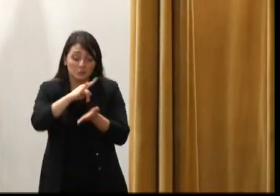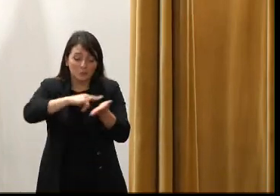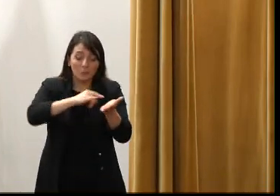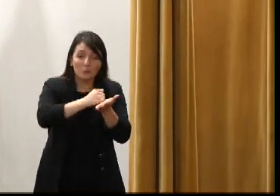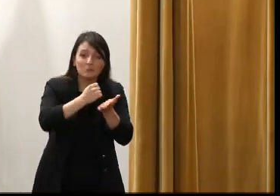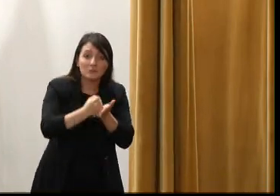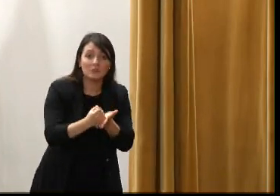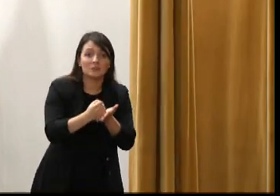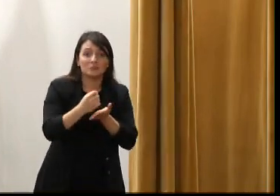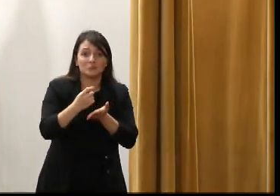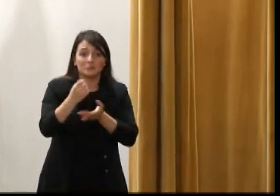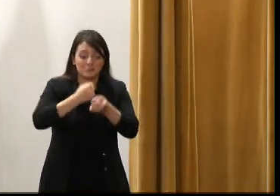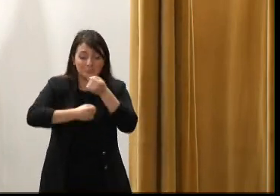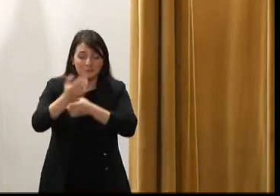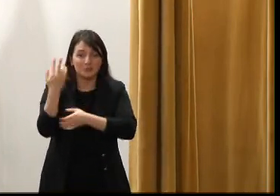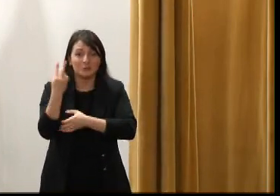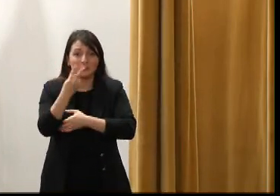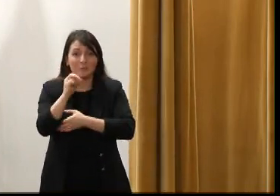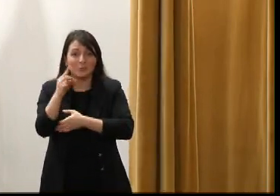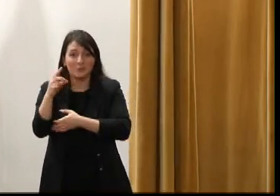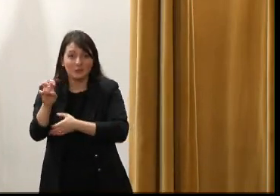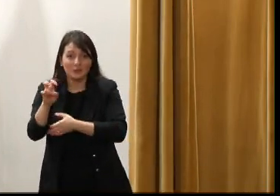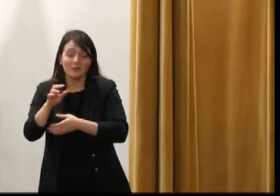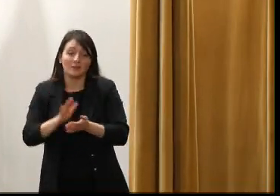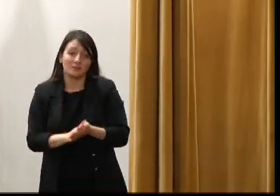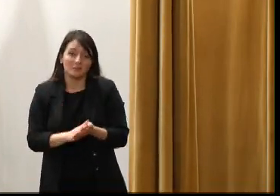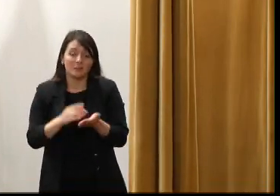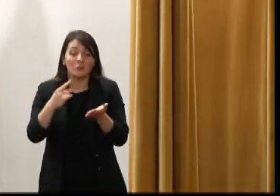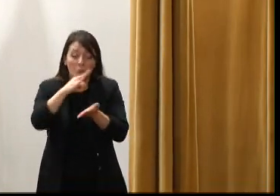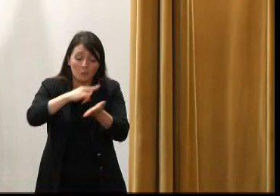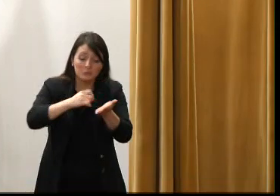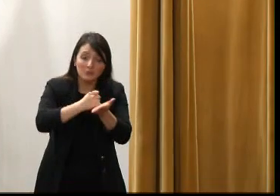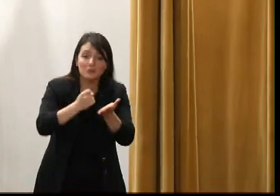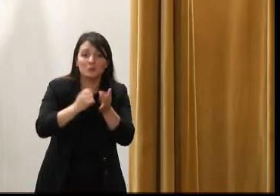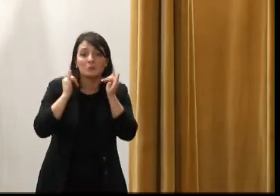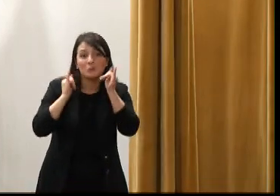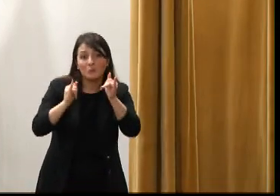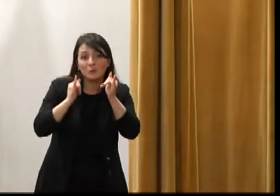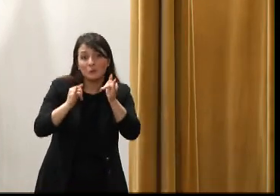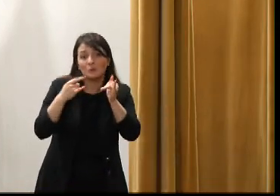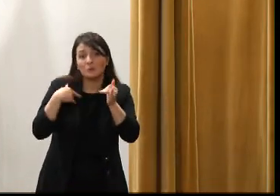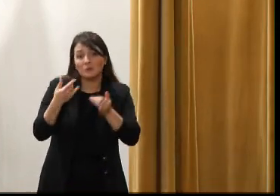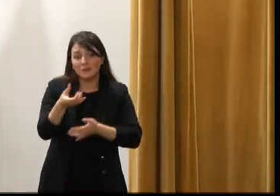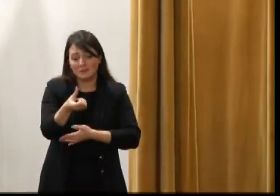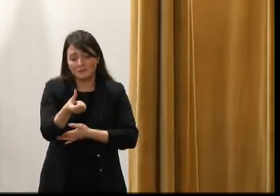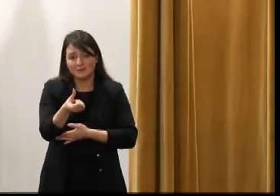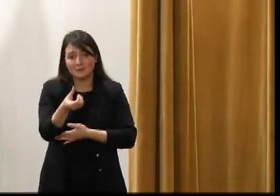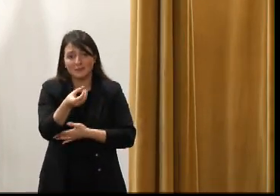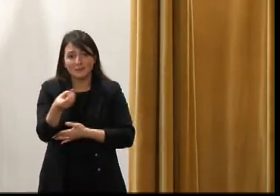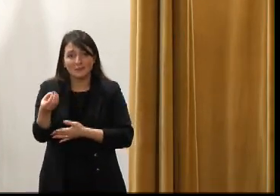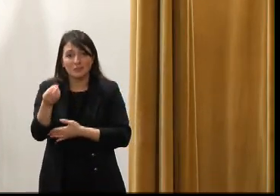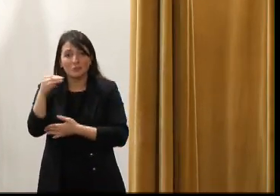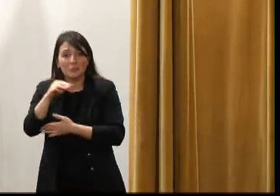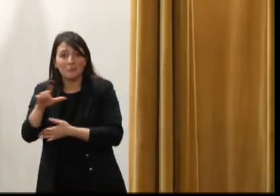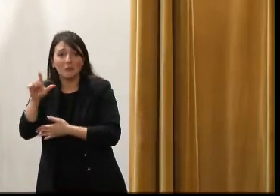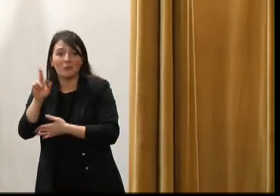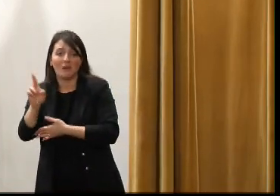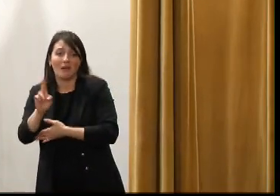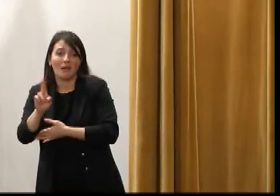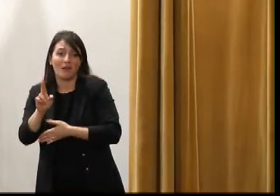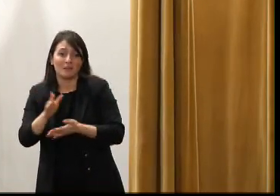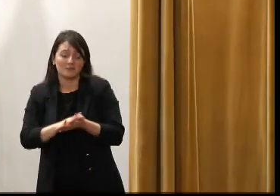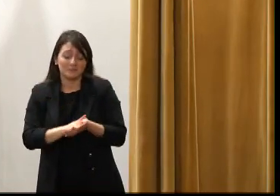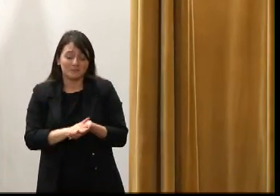esse contrato. É com ônibus que custa 600 mil reais. E que esse ano vai ter uma renovação de 100 ônibus absolutamente